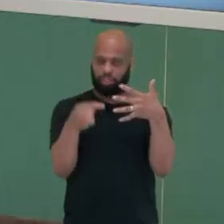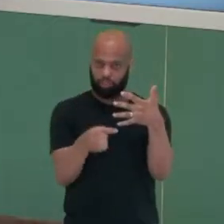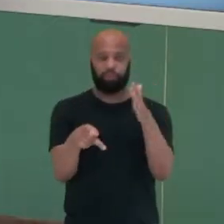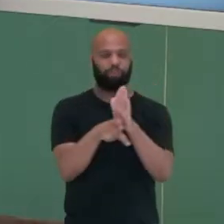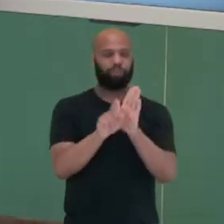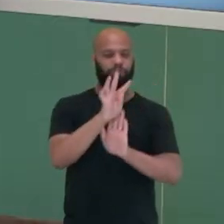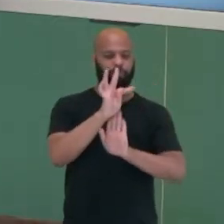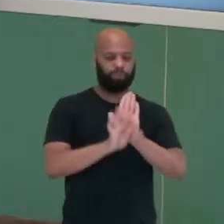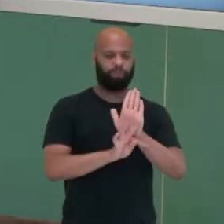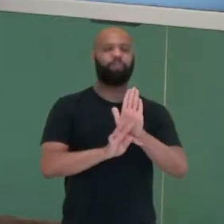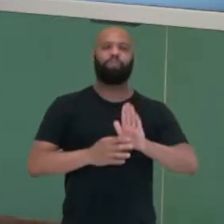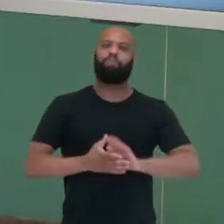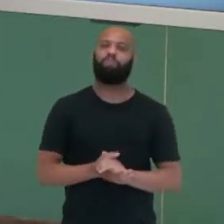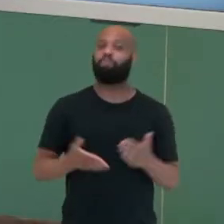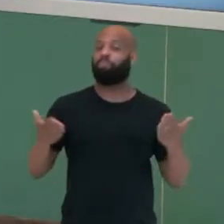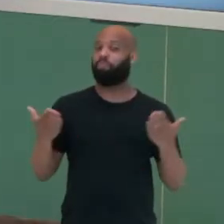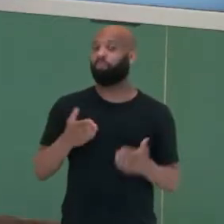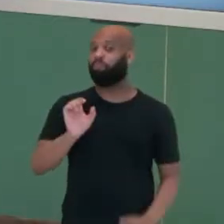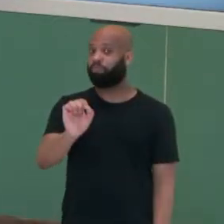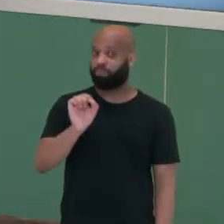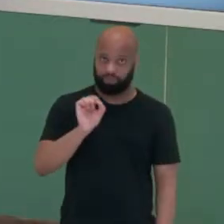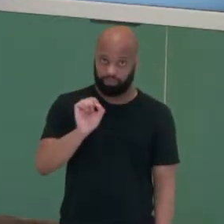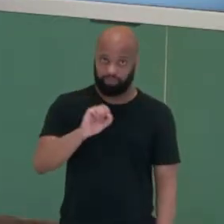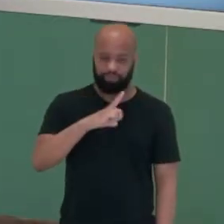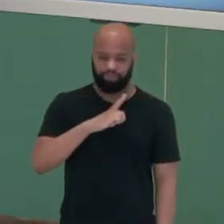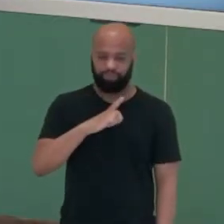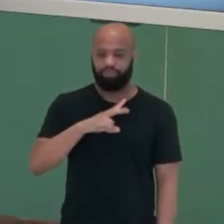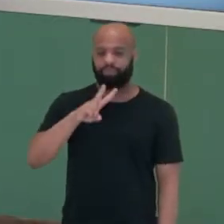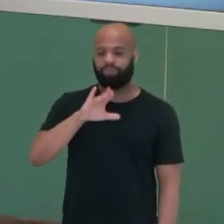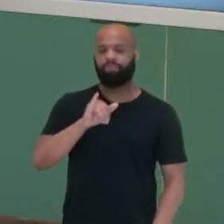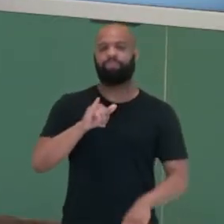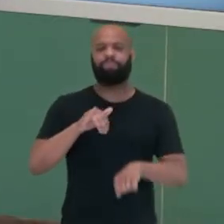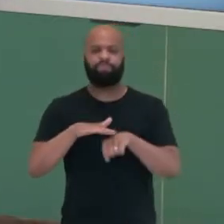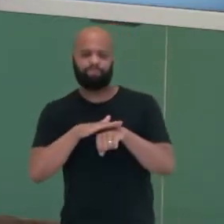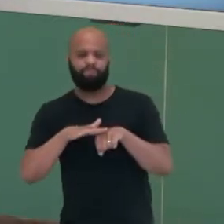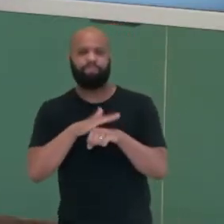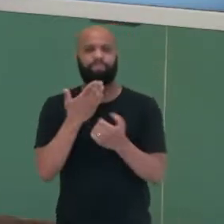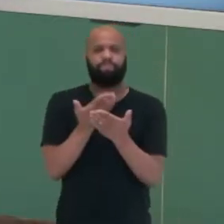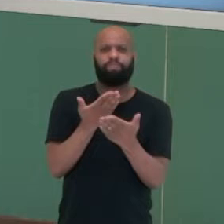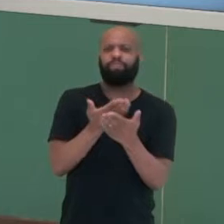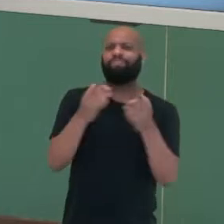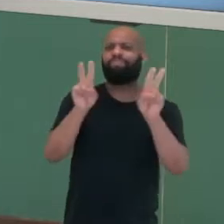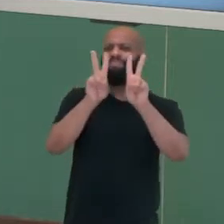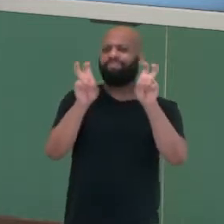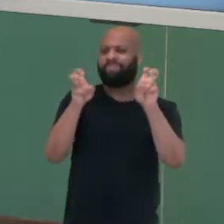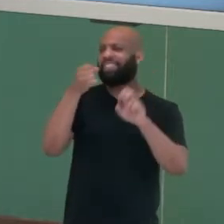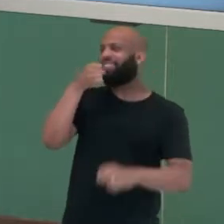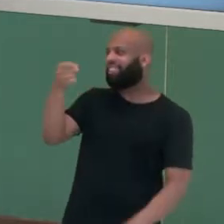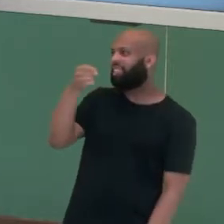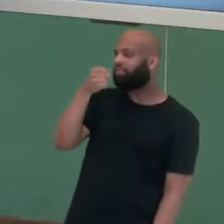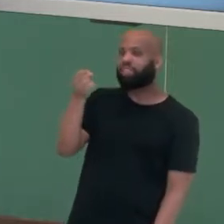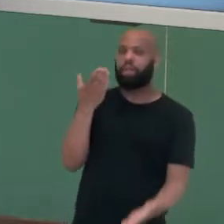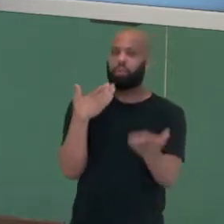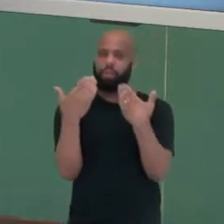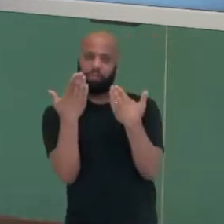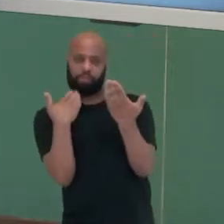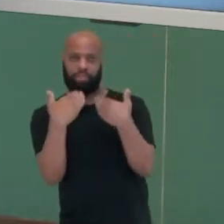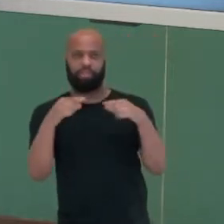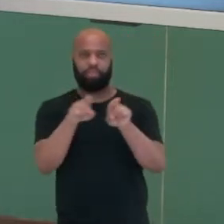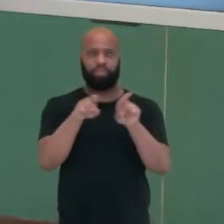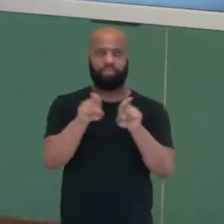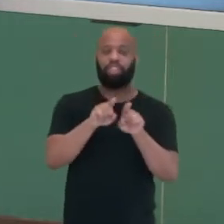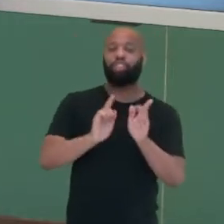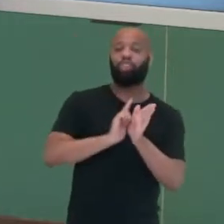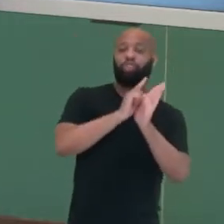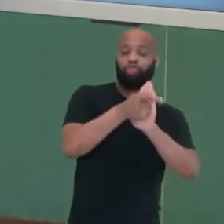textos. Então, hoje nós vamos conversar um pouquinho sobre a entrevista, os bate-papos, então os